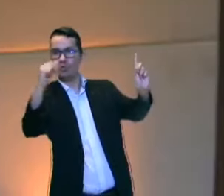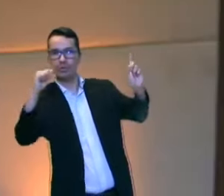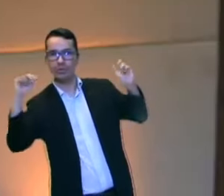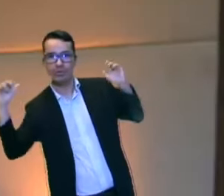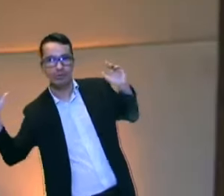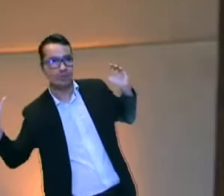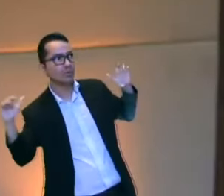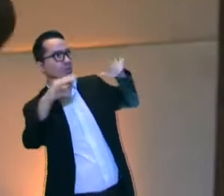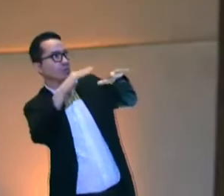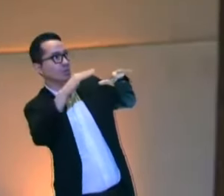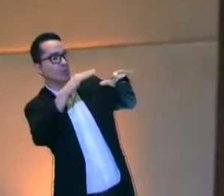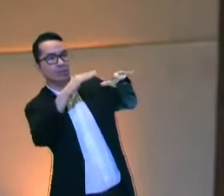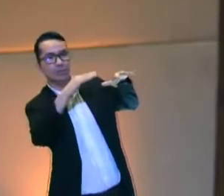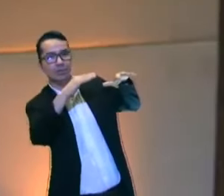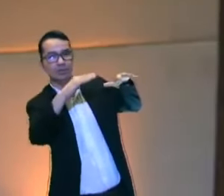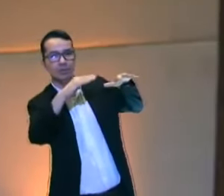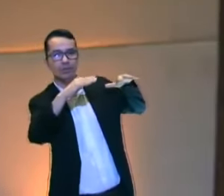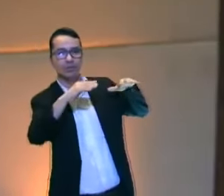eleita e preciosa.